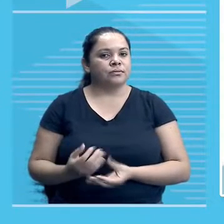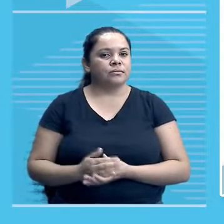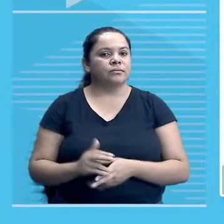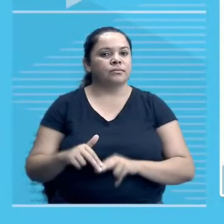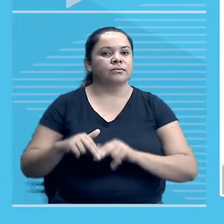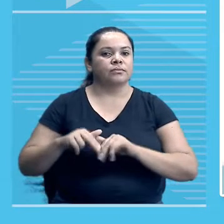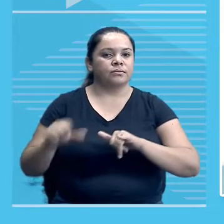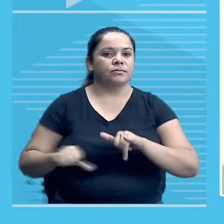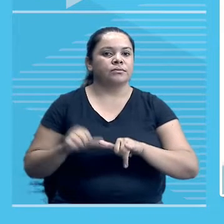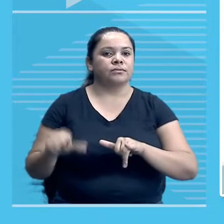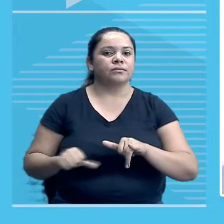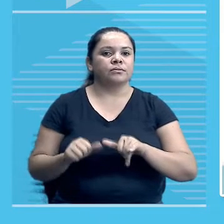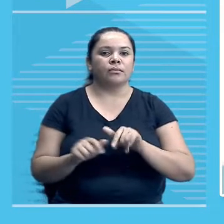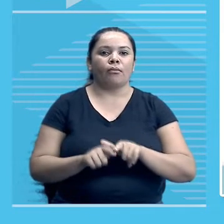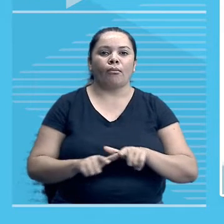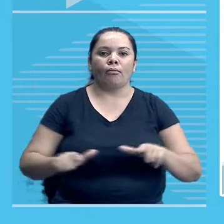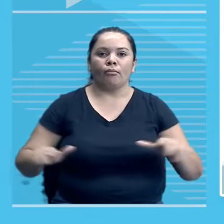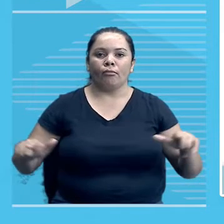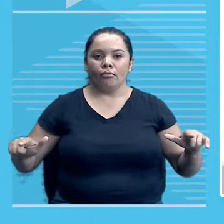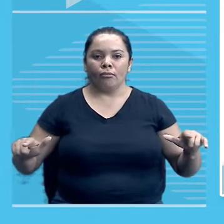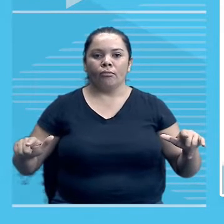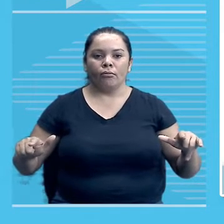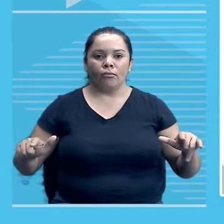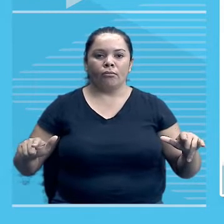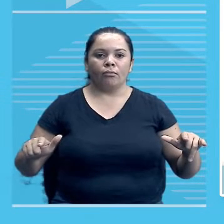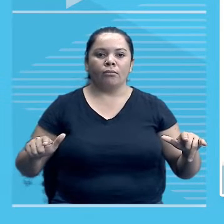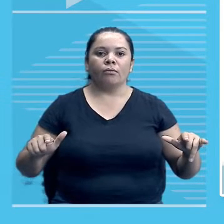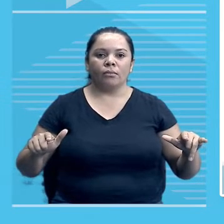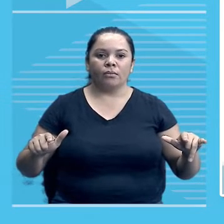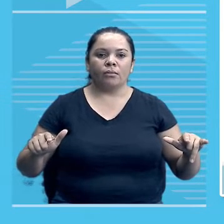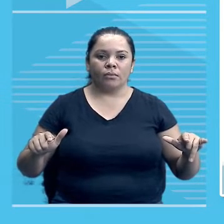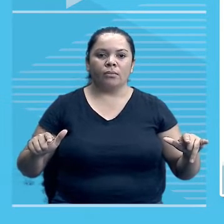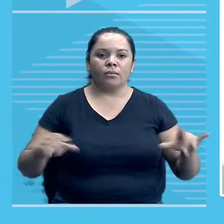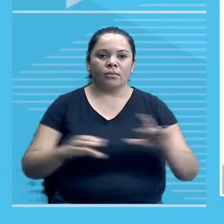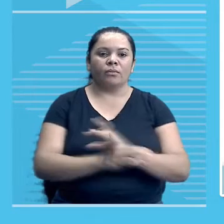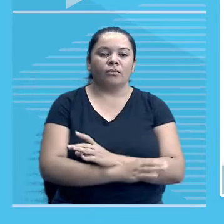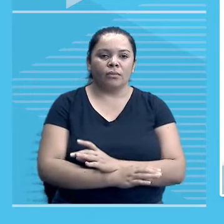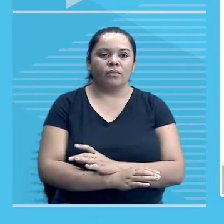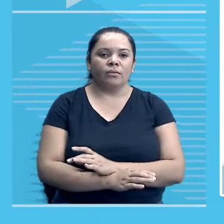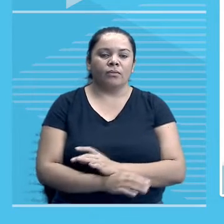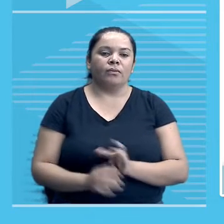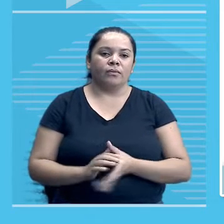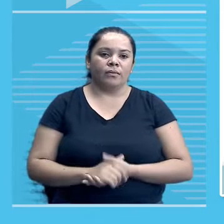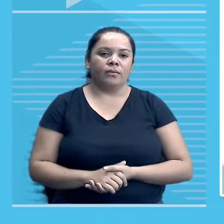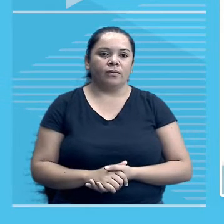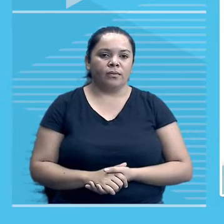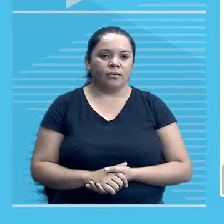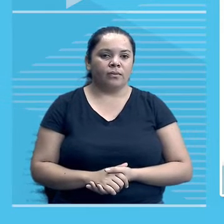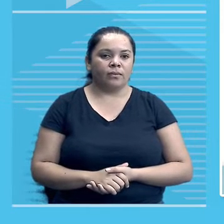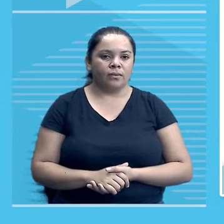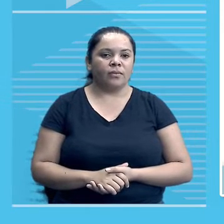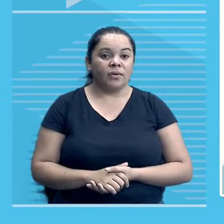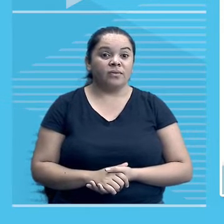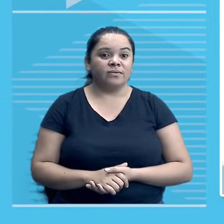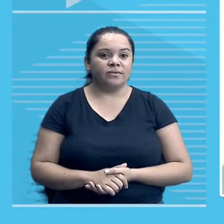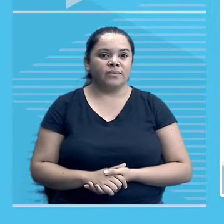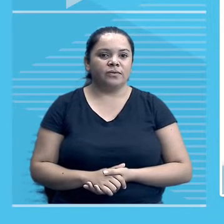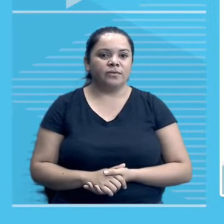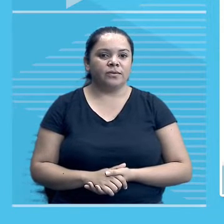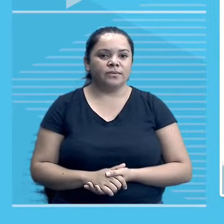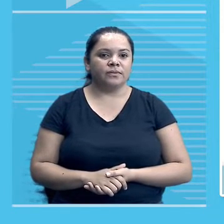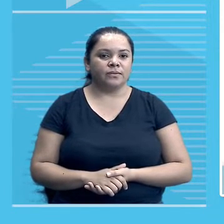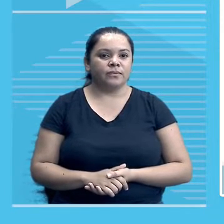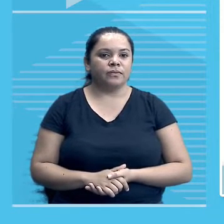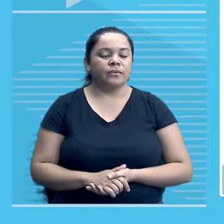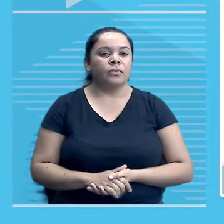de neutralização total. Veja que no sal normal não aparece nem hidrogênio e muito menos hidroxila.